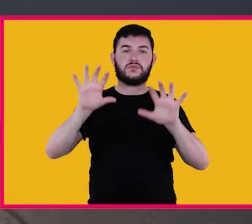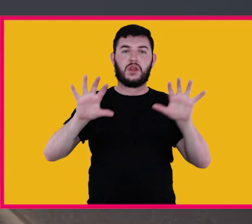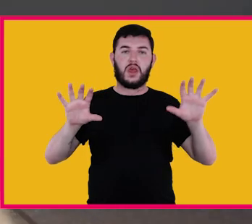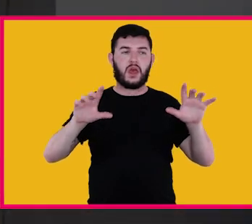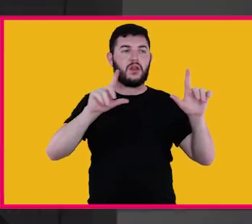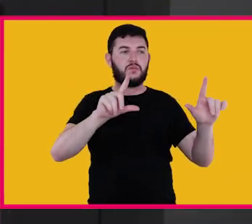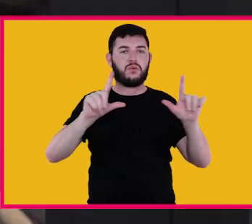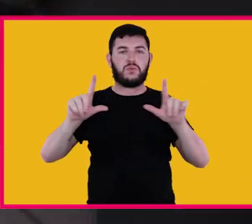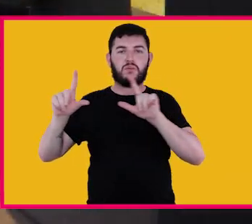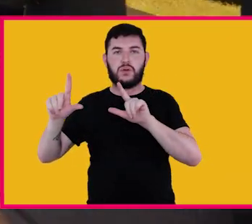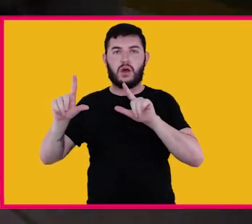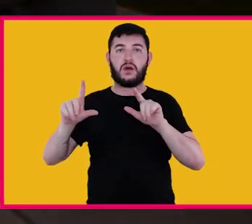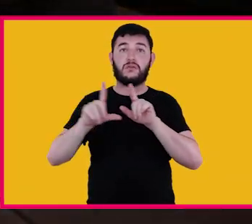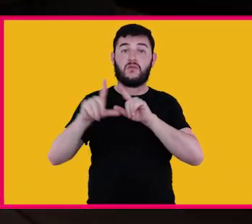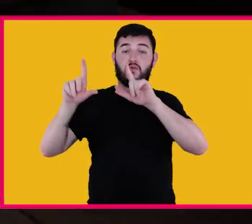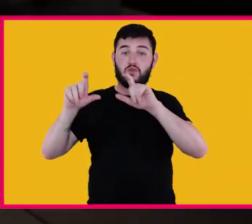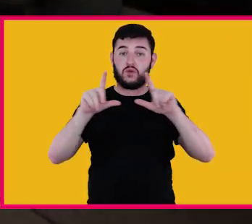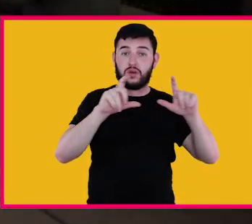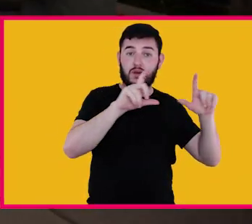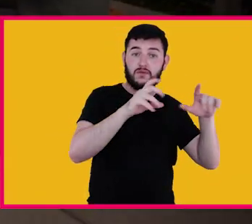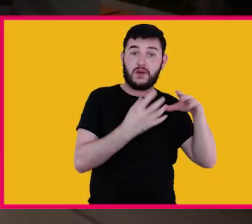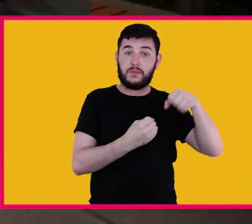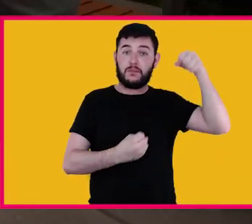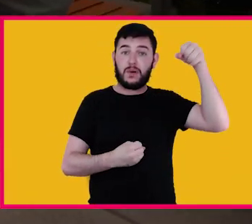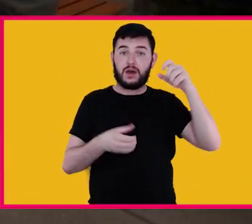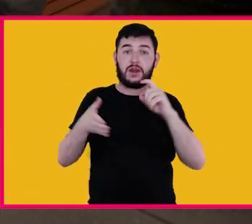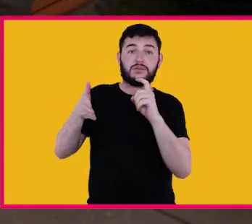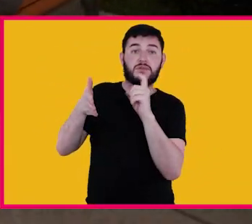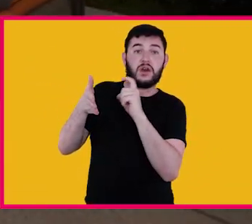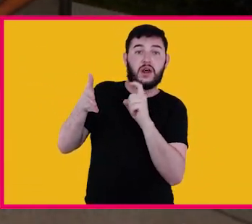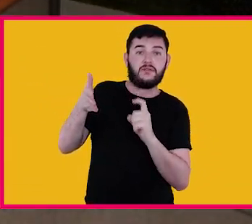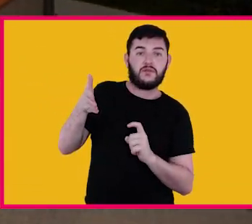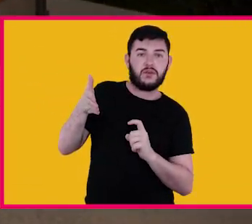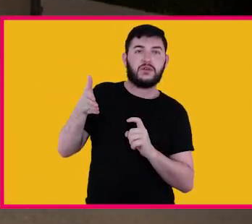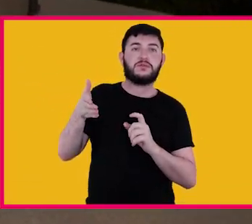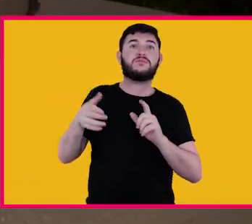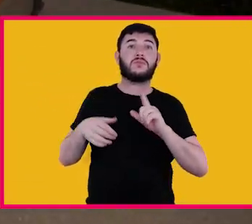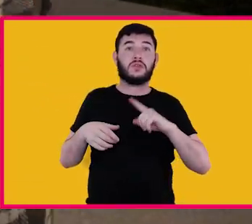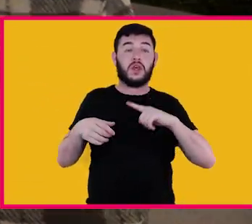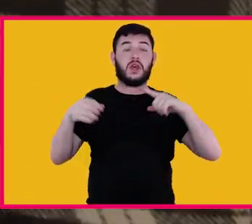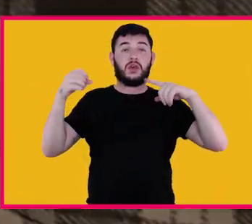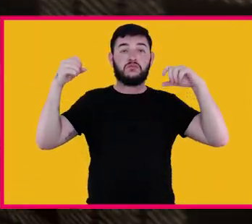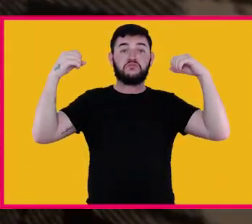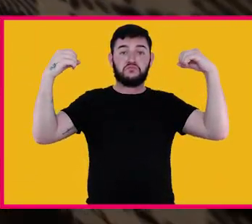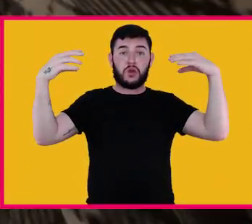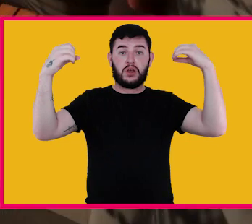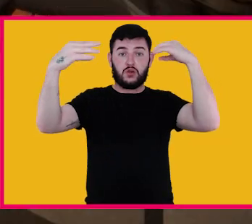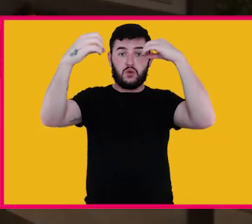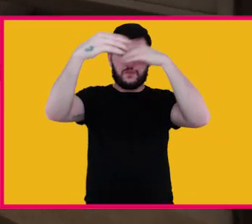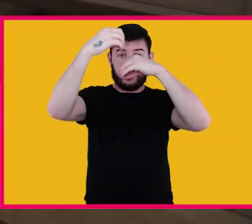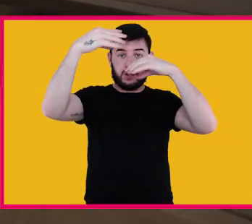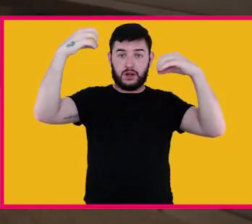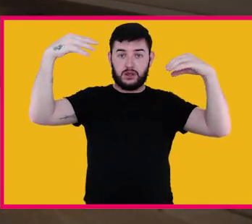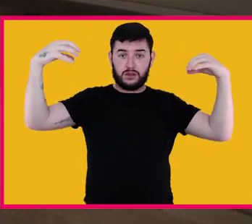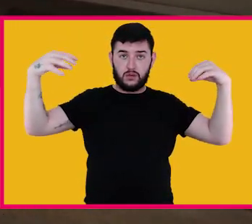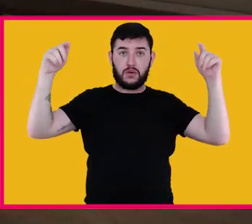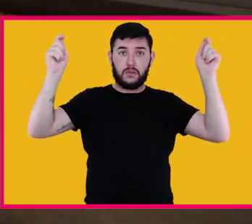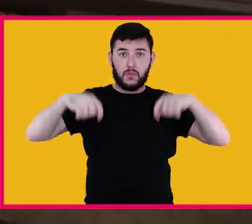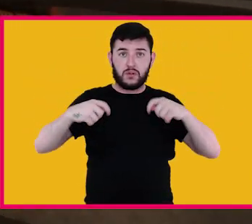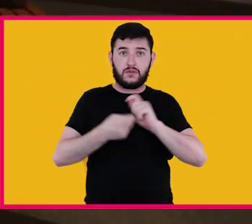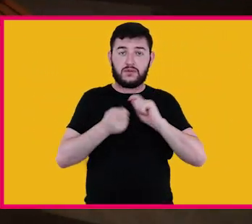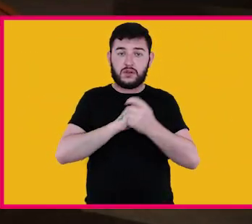pintura, fotografias, banners, grafites, enfim. Essas estruturas contêm iluminação e diversas possibilidades de montagem, criando uma